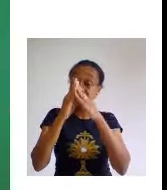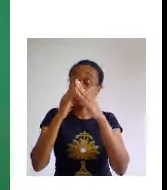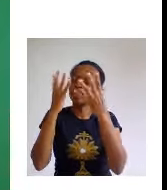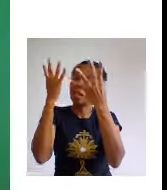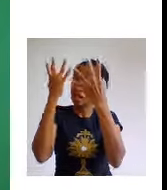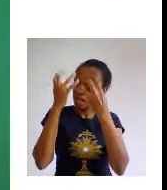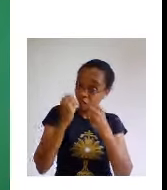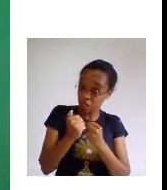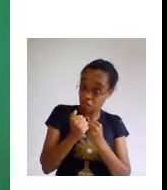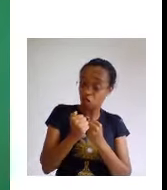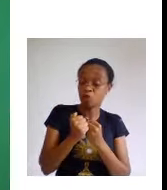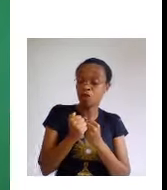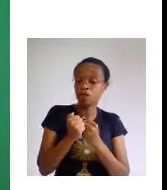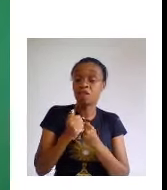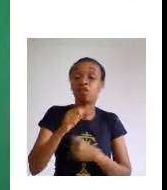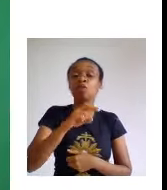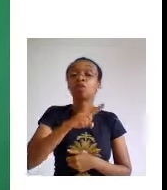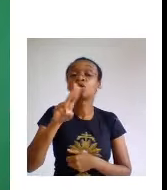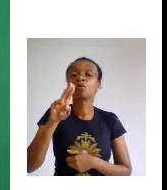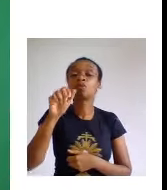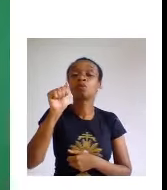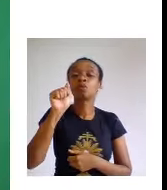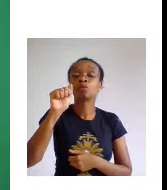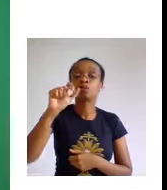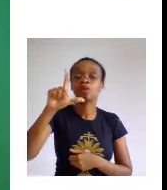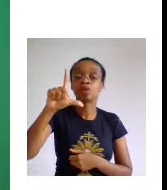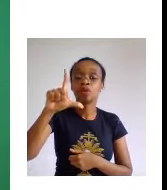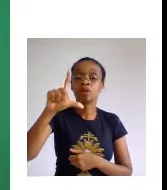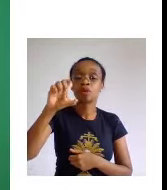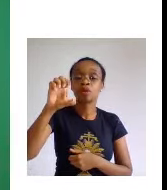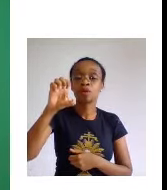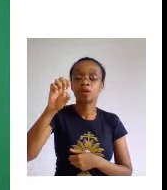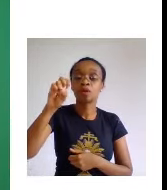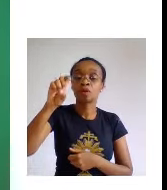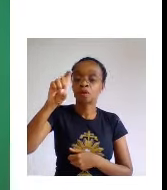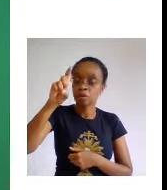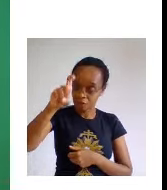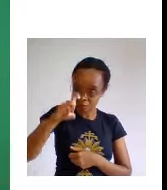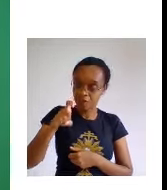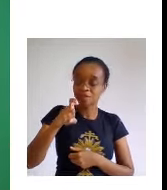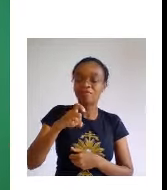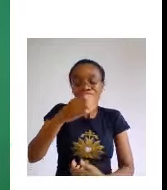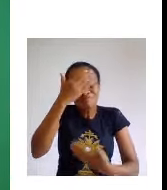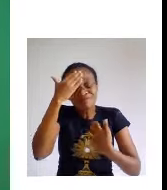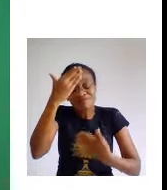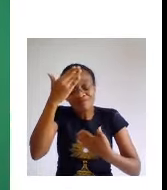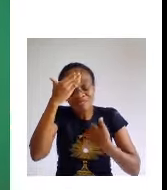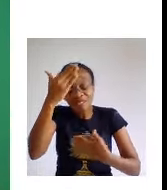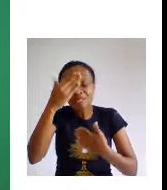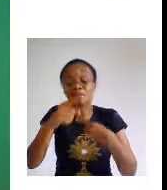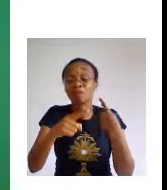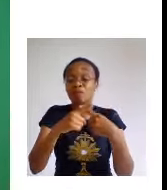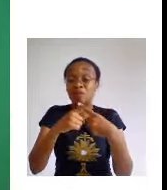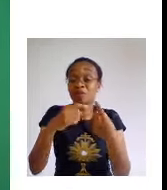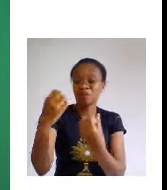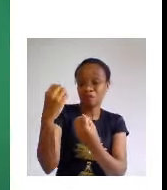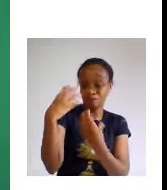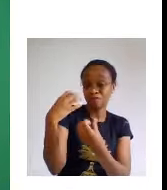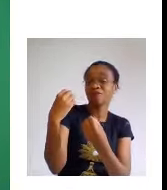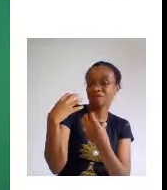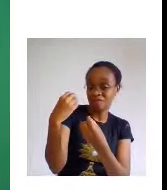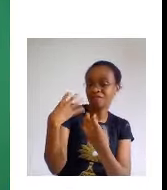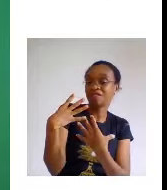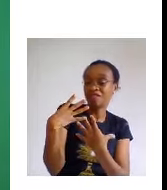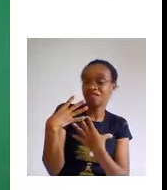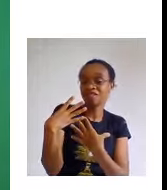Ele estaria com a gente, mas está acompanhando lá da casa, de sua casa. Obrigado, Alex, pelas dicas, por nos